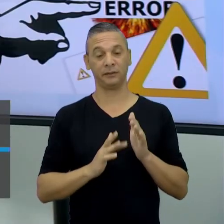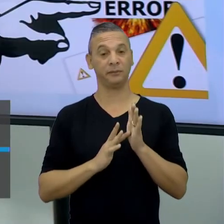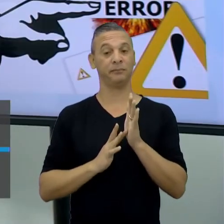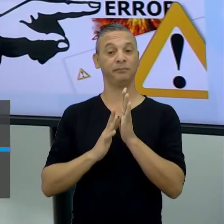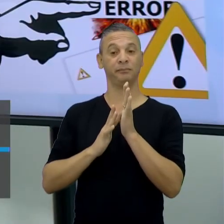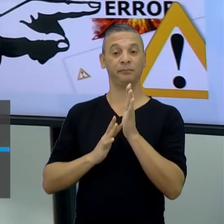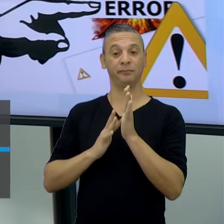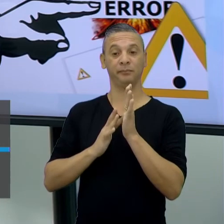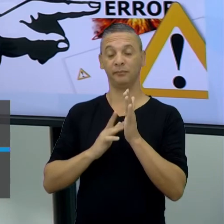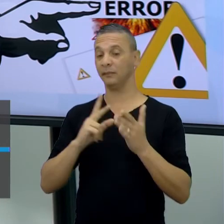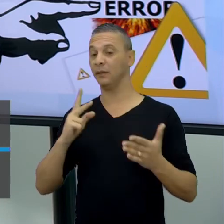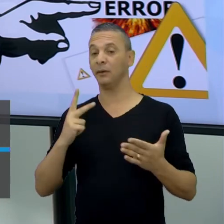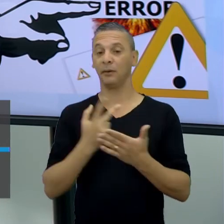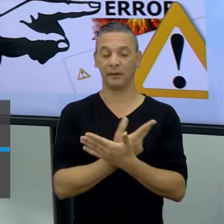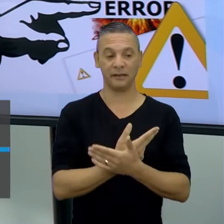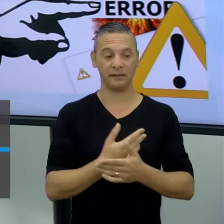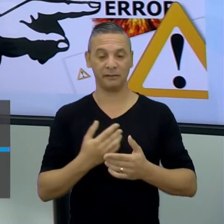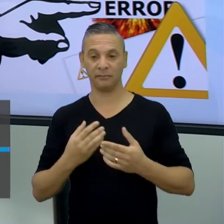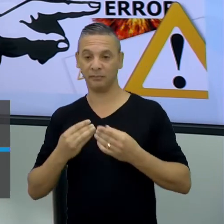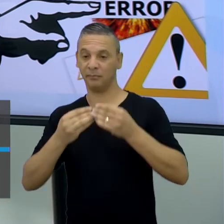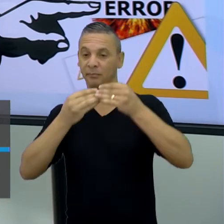para gerar algum dano.